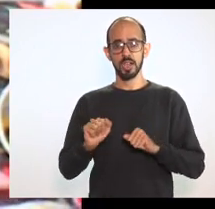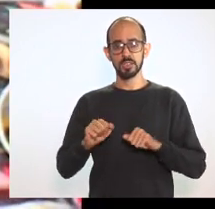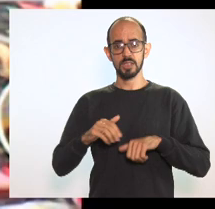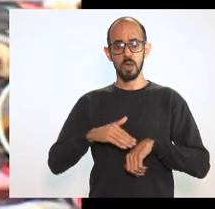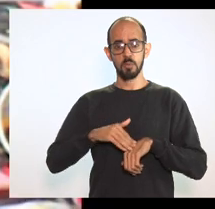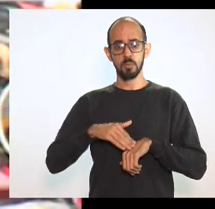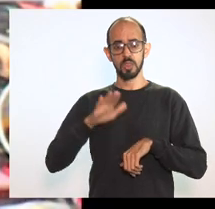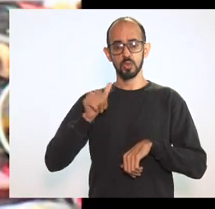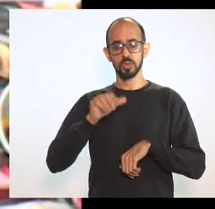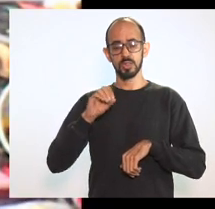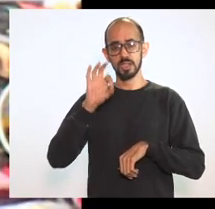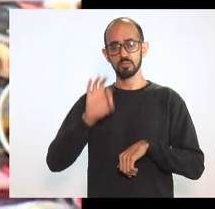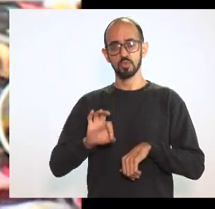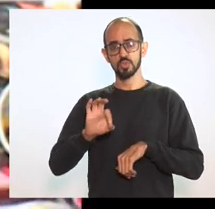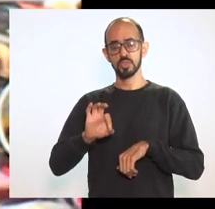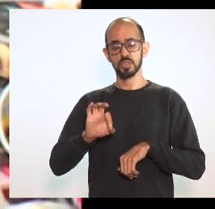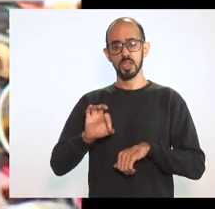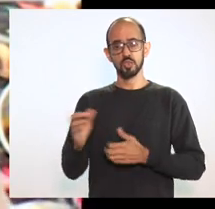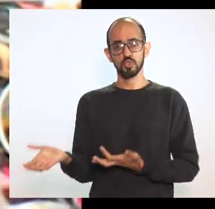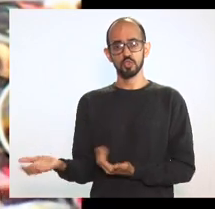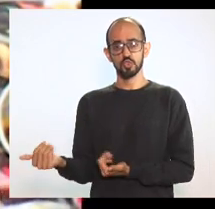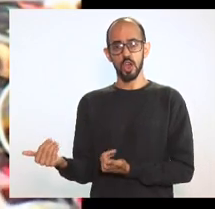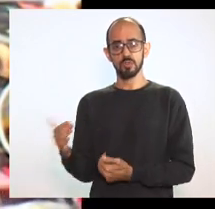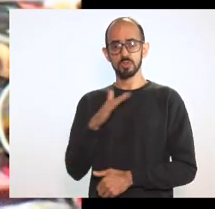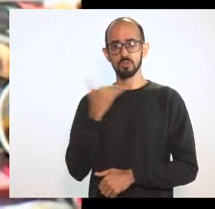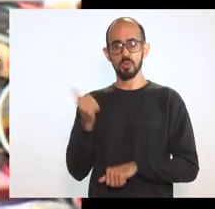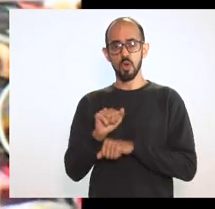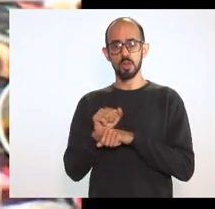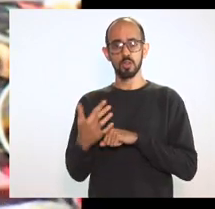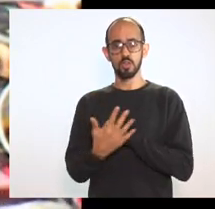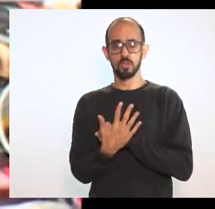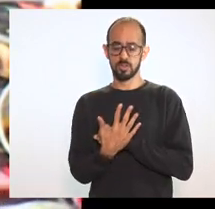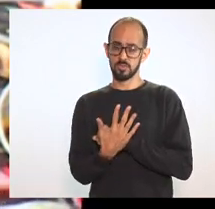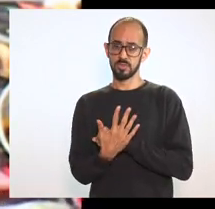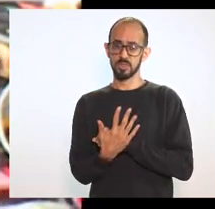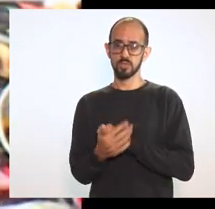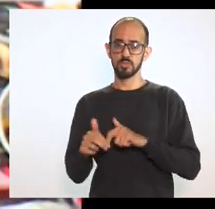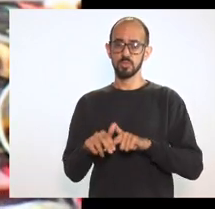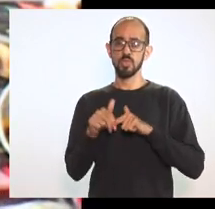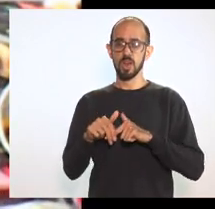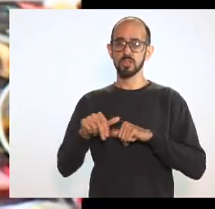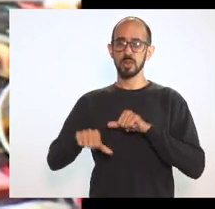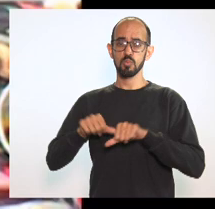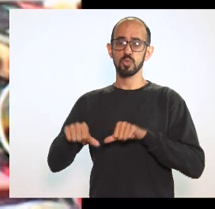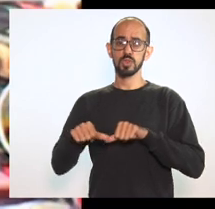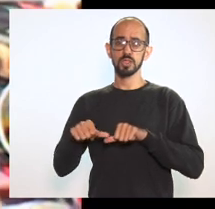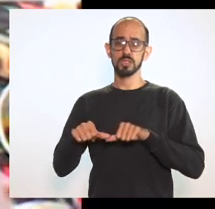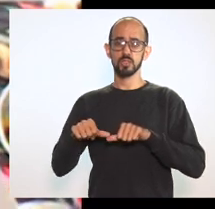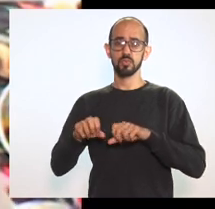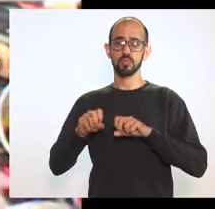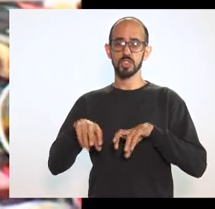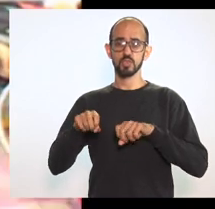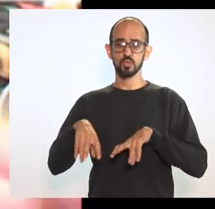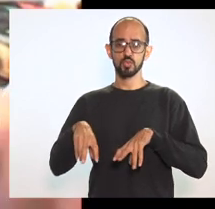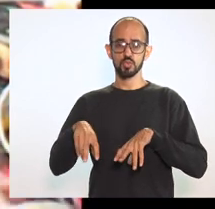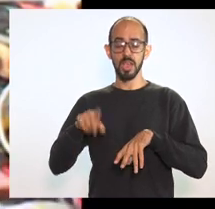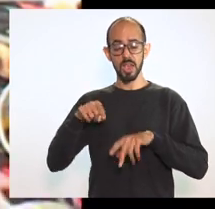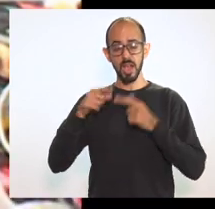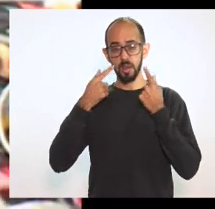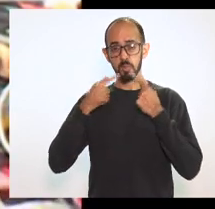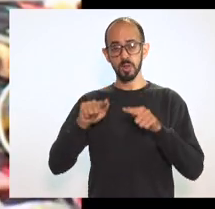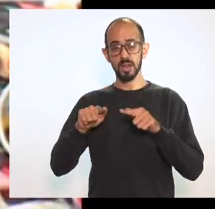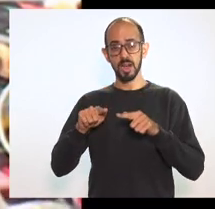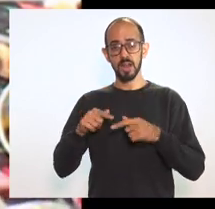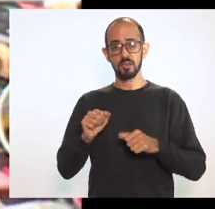o número de mortes entre os jovens com coronavírus diante dessas novas variantes. A situação é muito grave. A